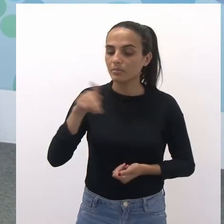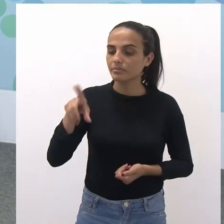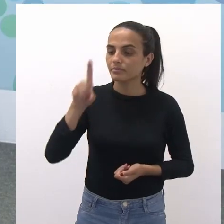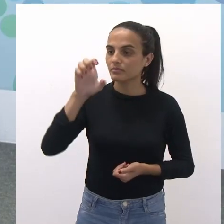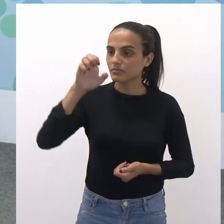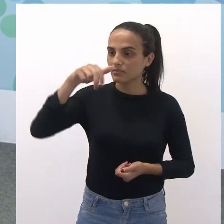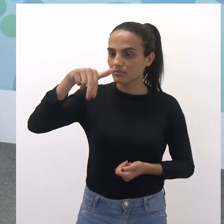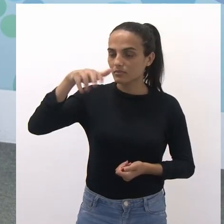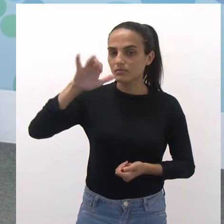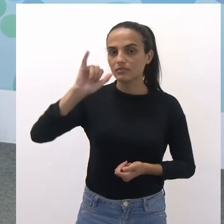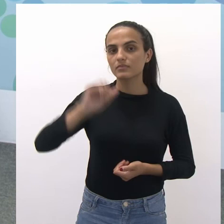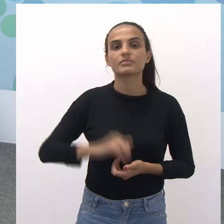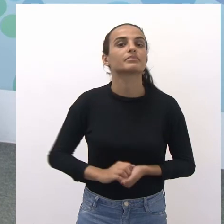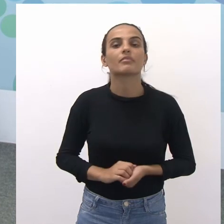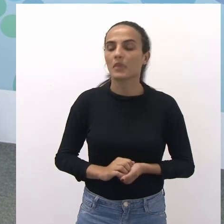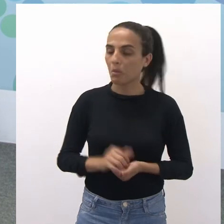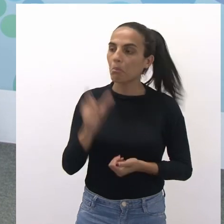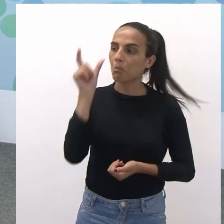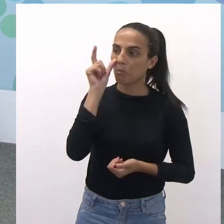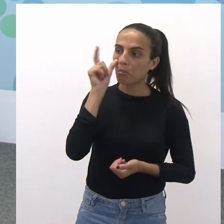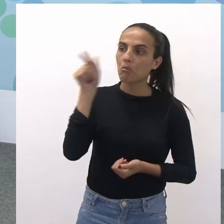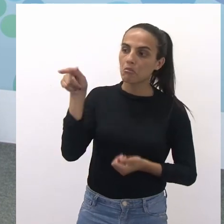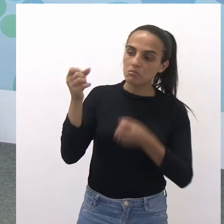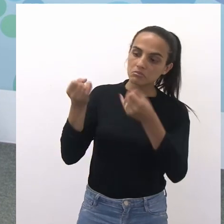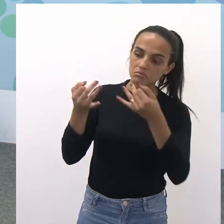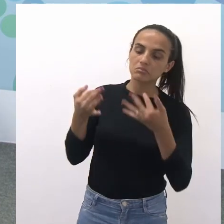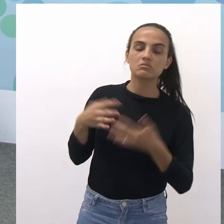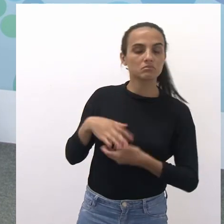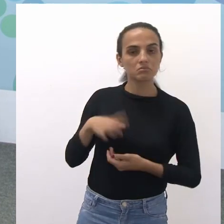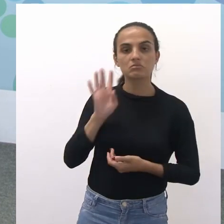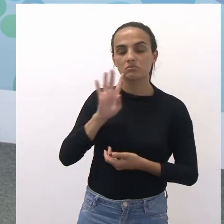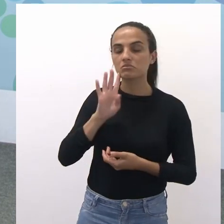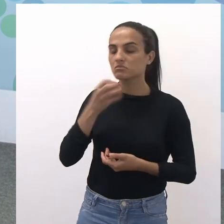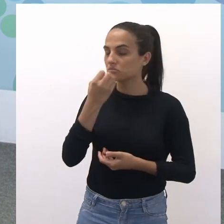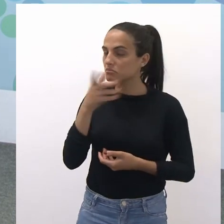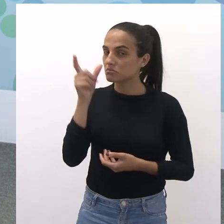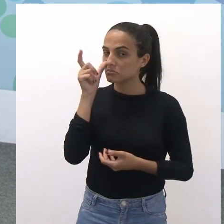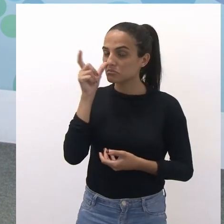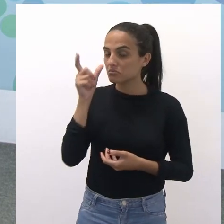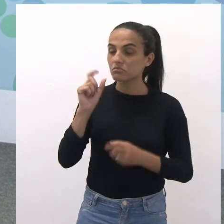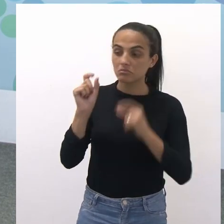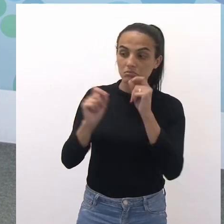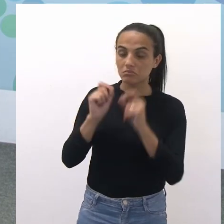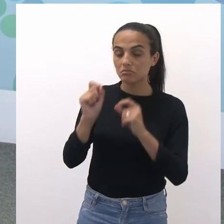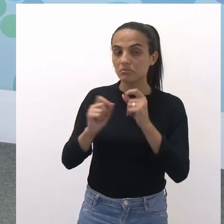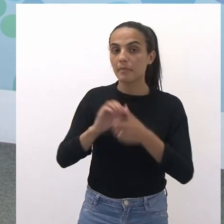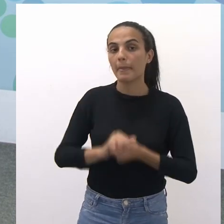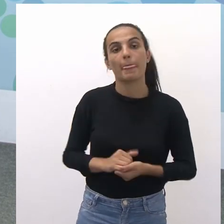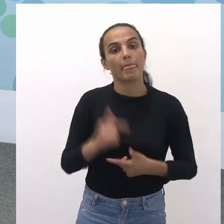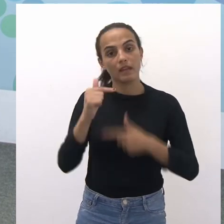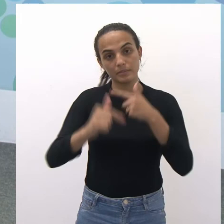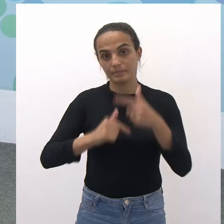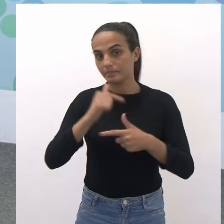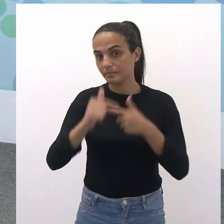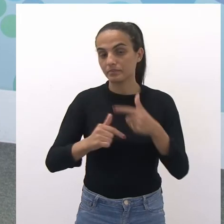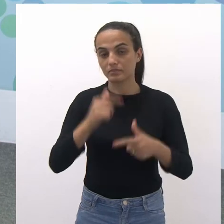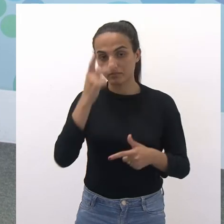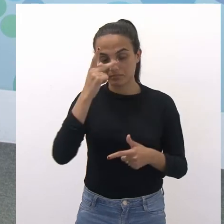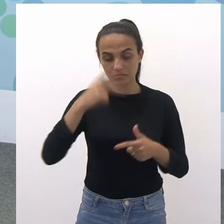É bem interessante o que você acabou de explicar. E veja só que interessante, professor. Além de possibilitar um trabalho interdisciplinar,